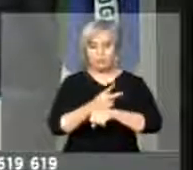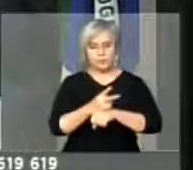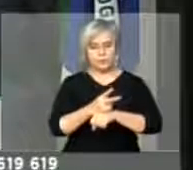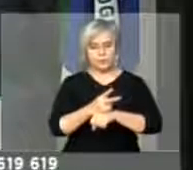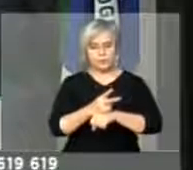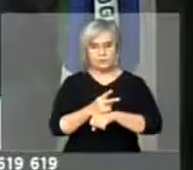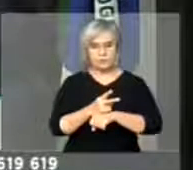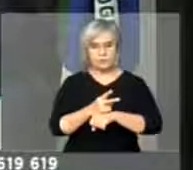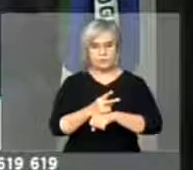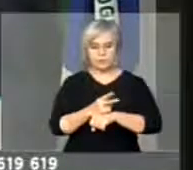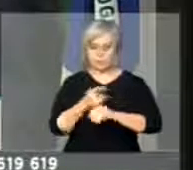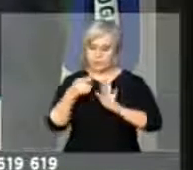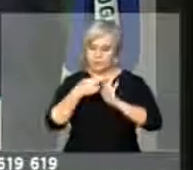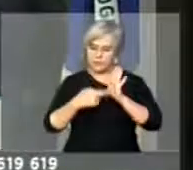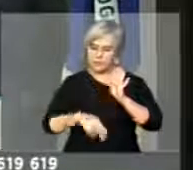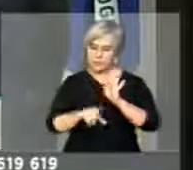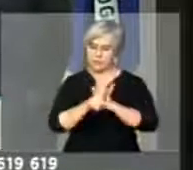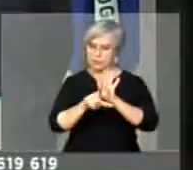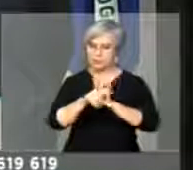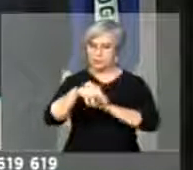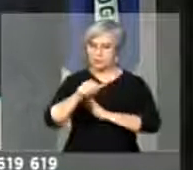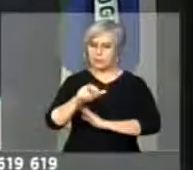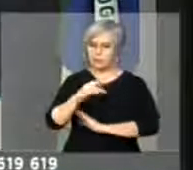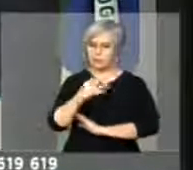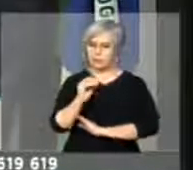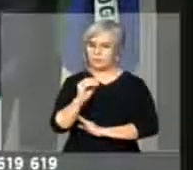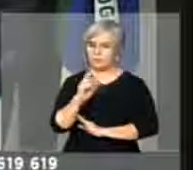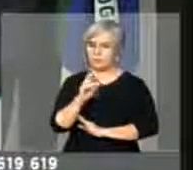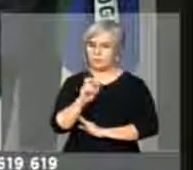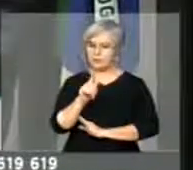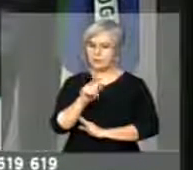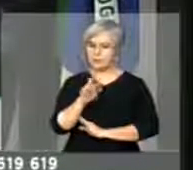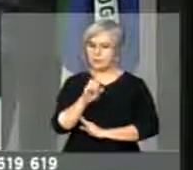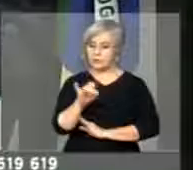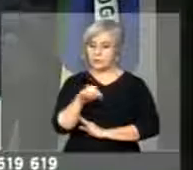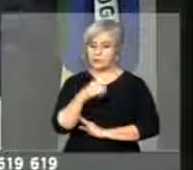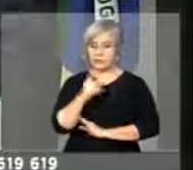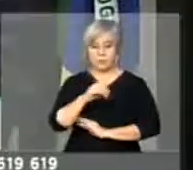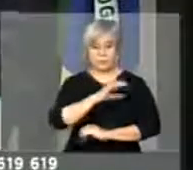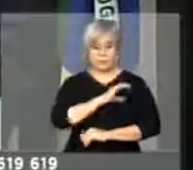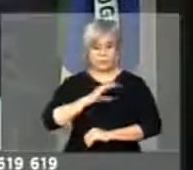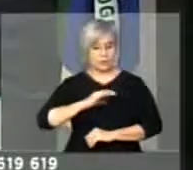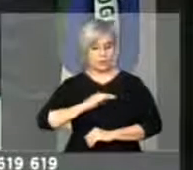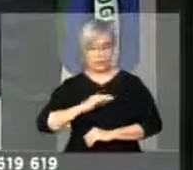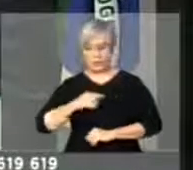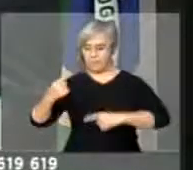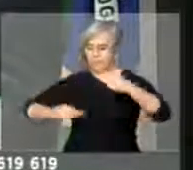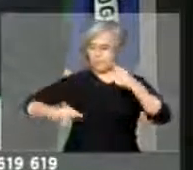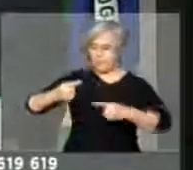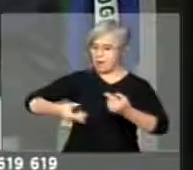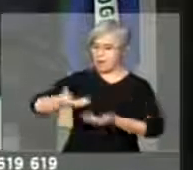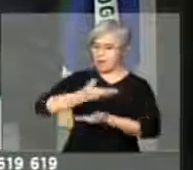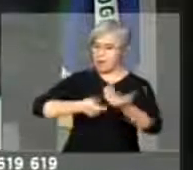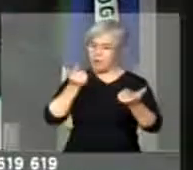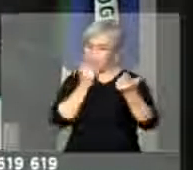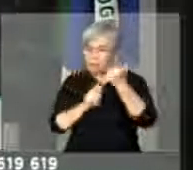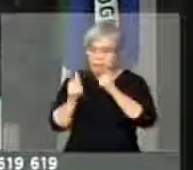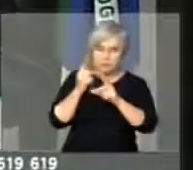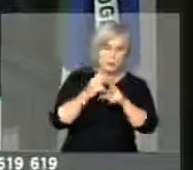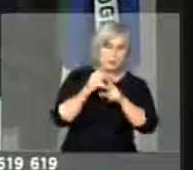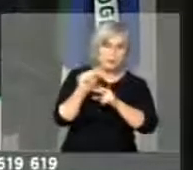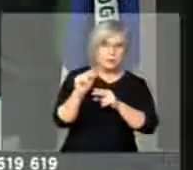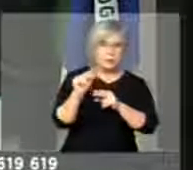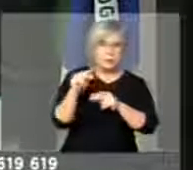legalização do marco regulatório. Aquela comissão era cenário das disputas. Foi quando